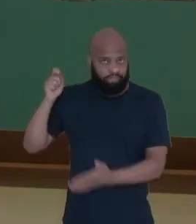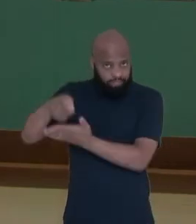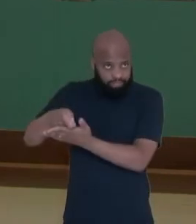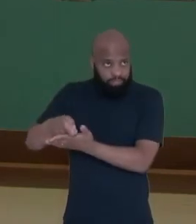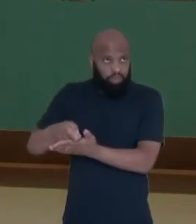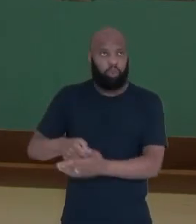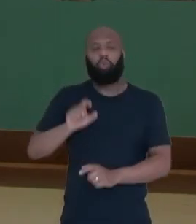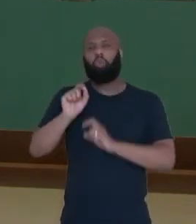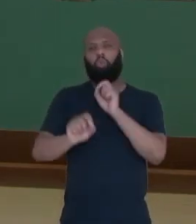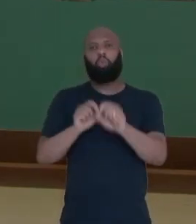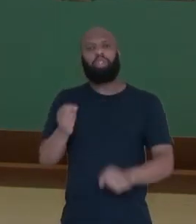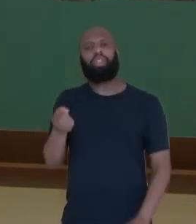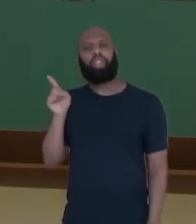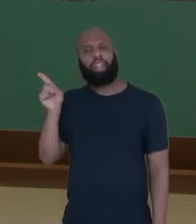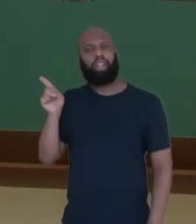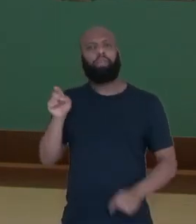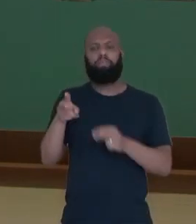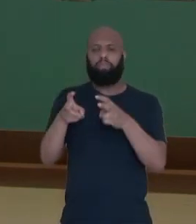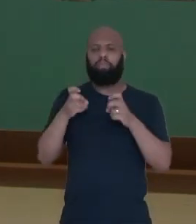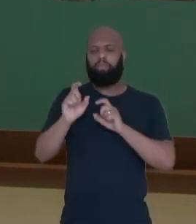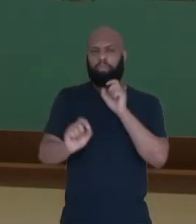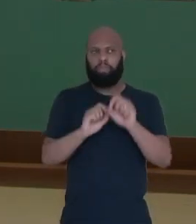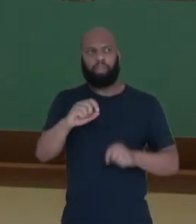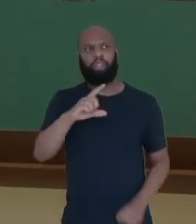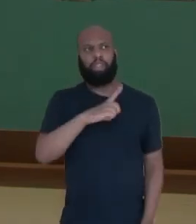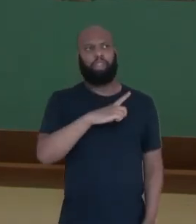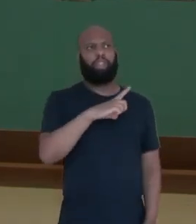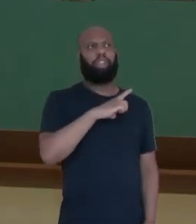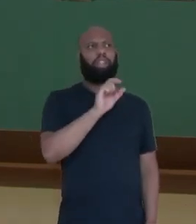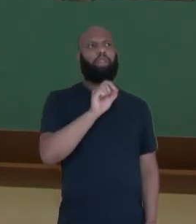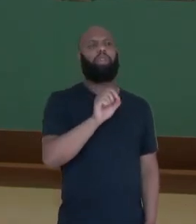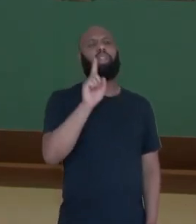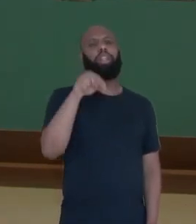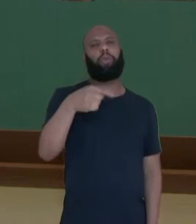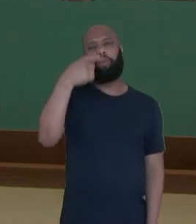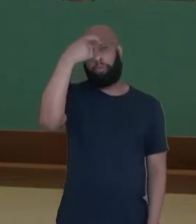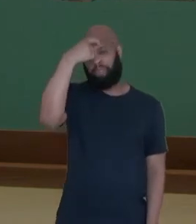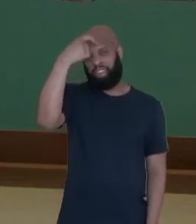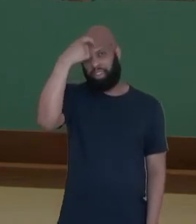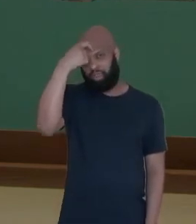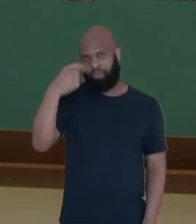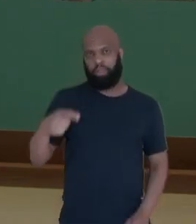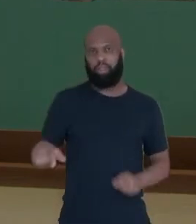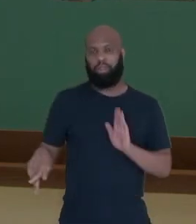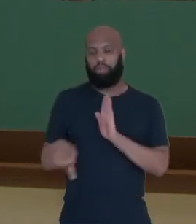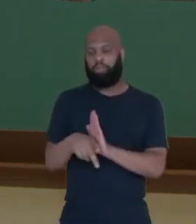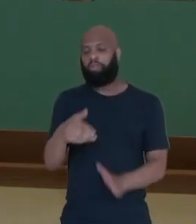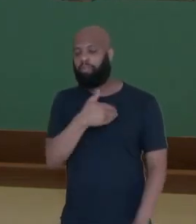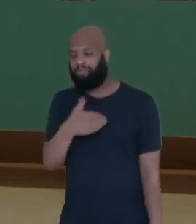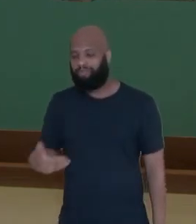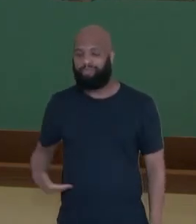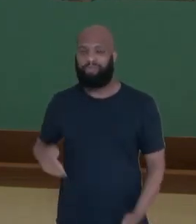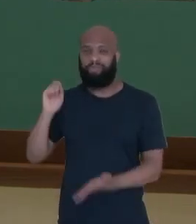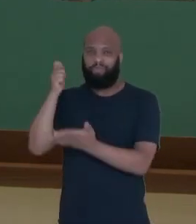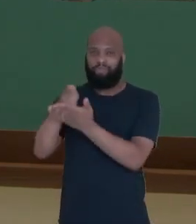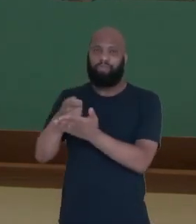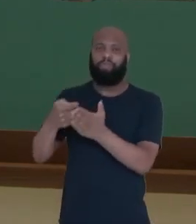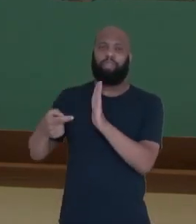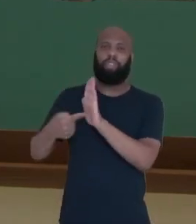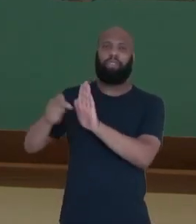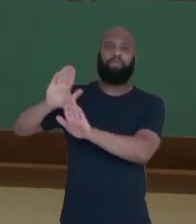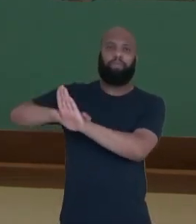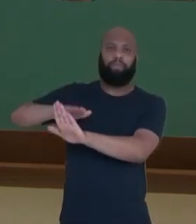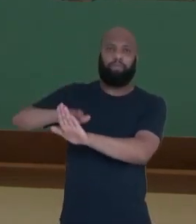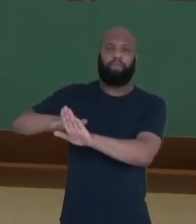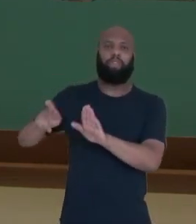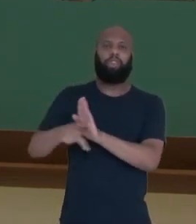totalitários? O que Hannah Arendt percebe é que existe uma ideologia totalitária que está por trás